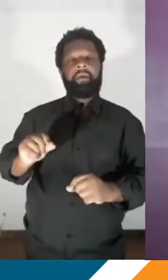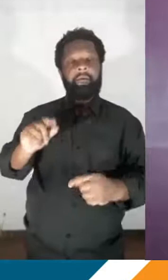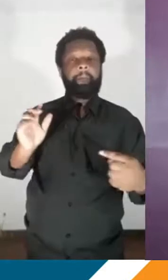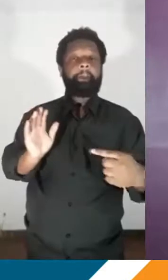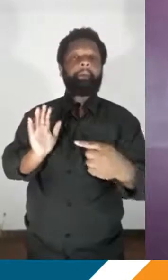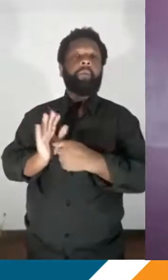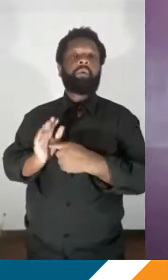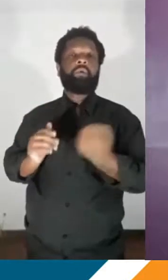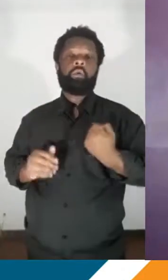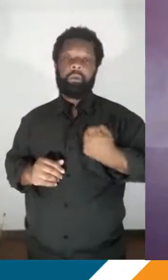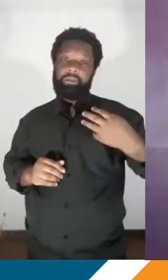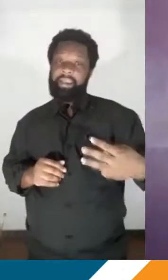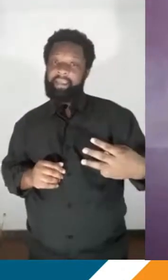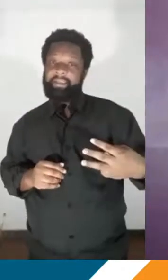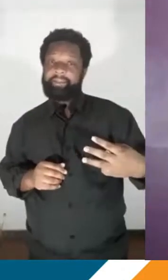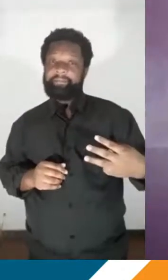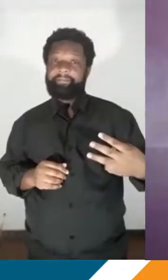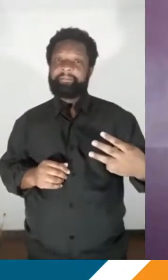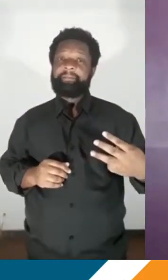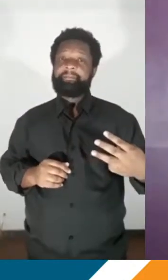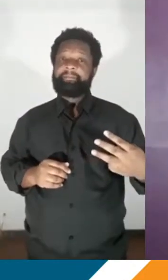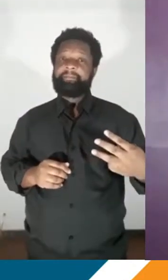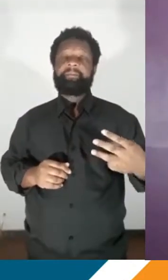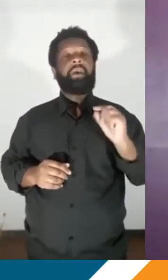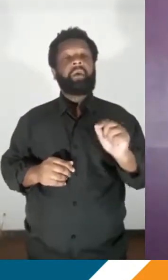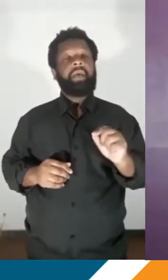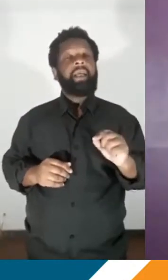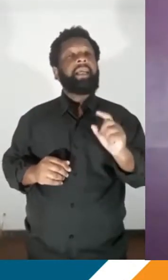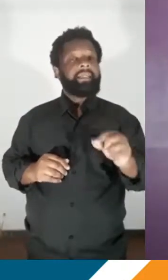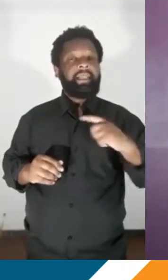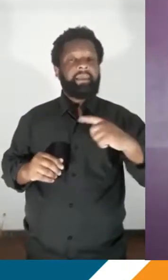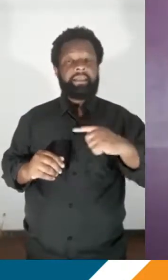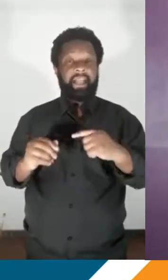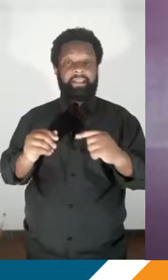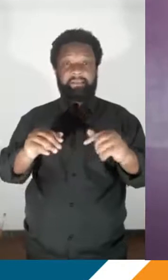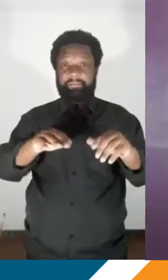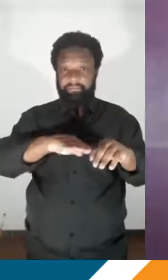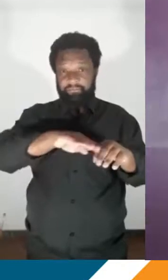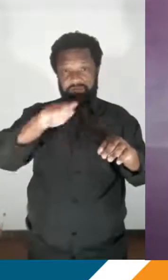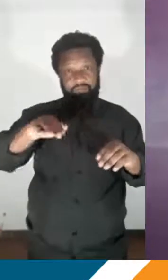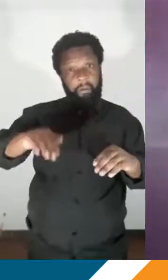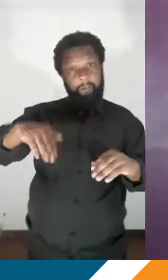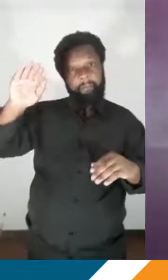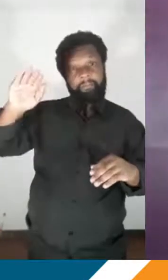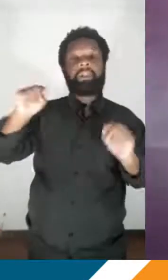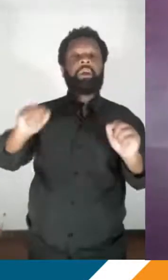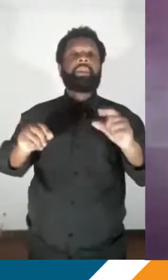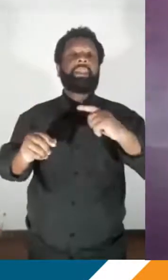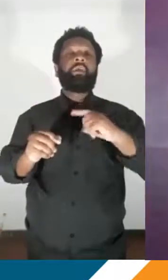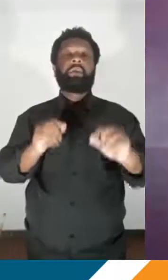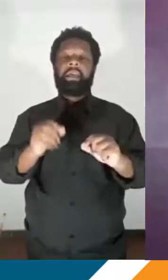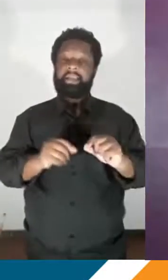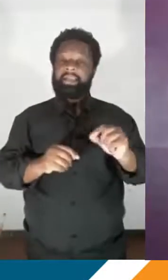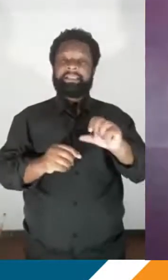esse ponto aqui, ó, ponto número 3, que é um ponto que está acima da linha de